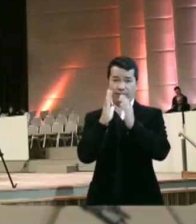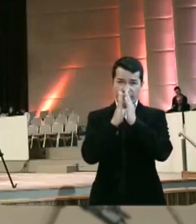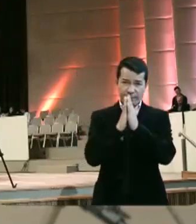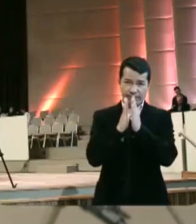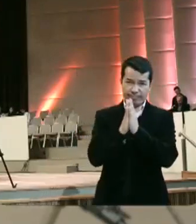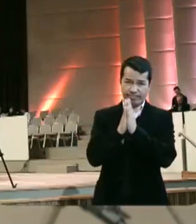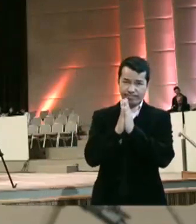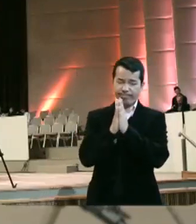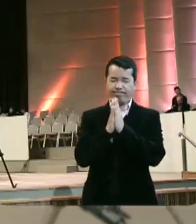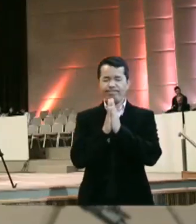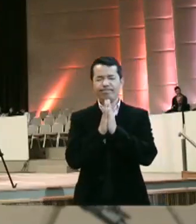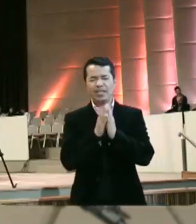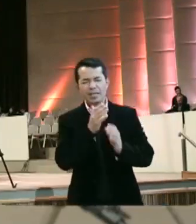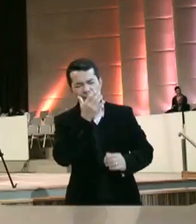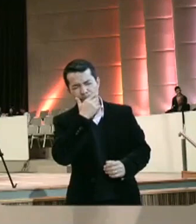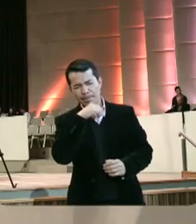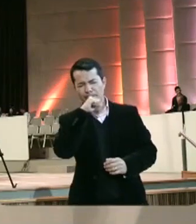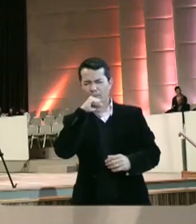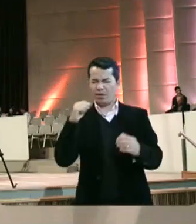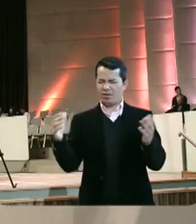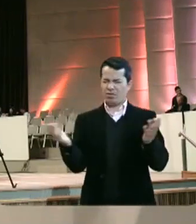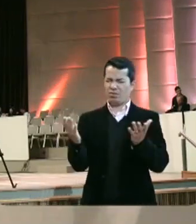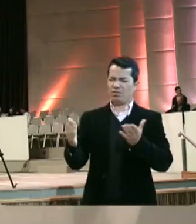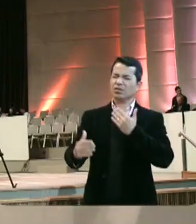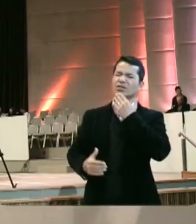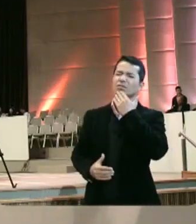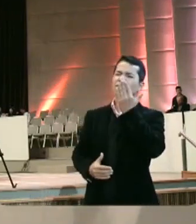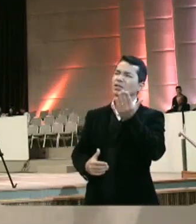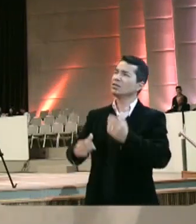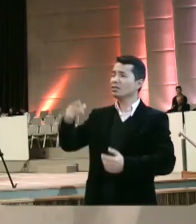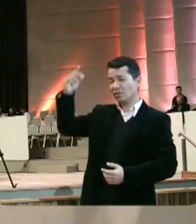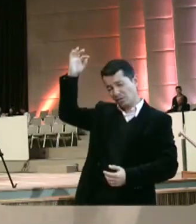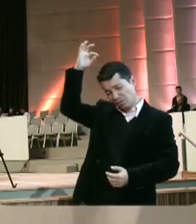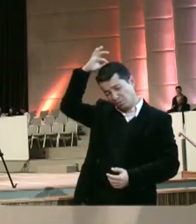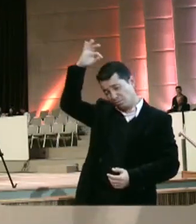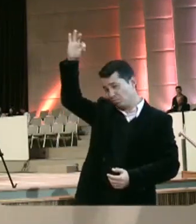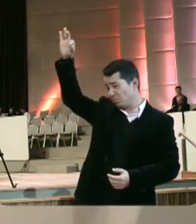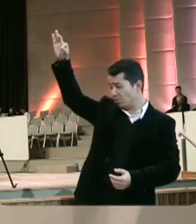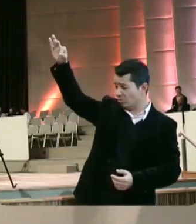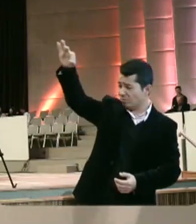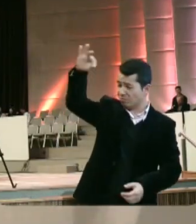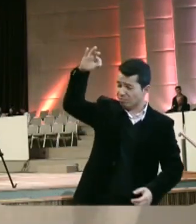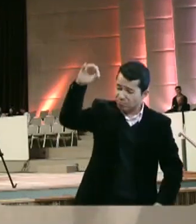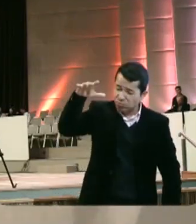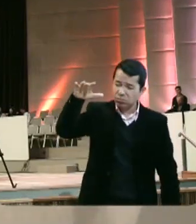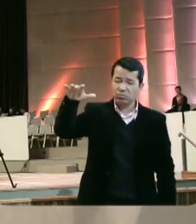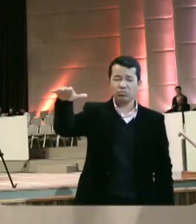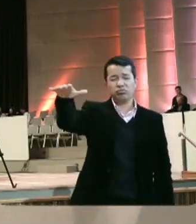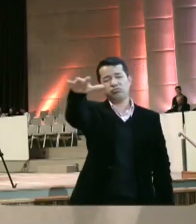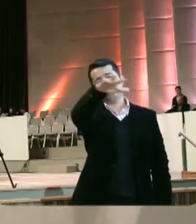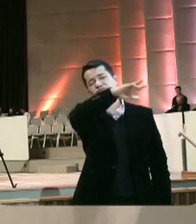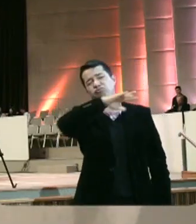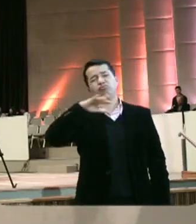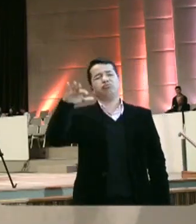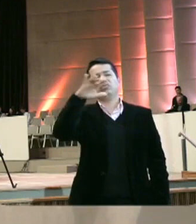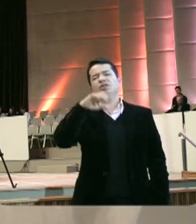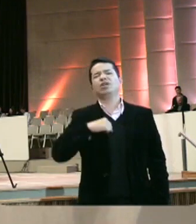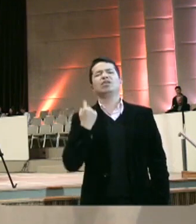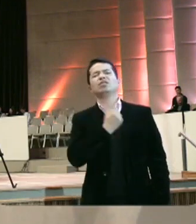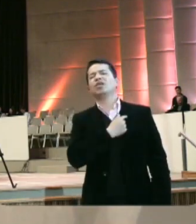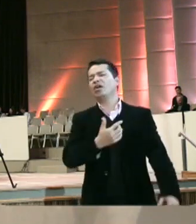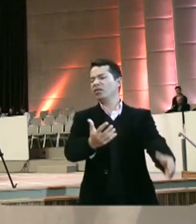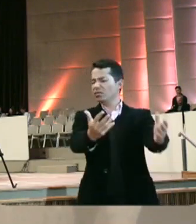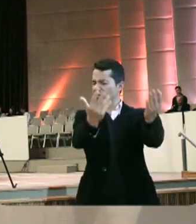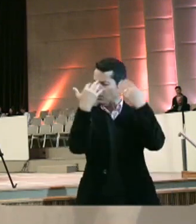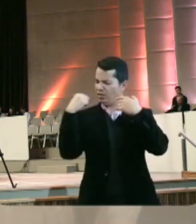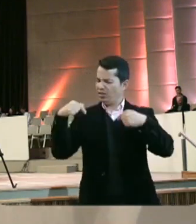que o teu Espírito Santo se mova aqui entre nós. Nós estamos aqui por tua causa, viemos aqui buscar